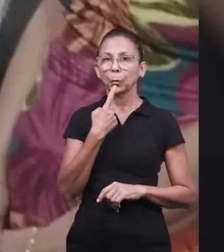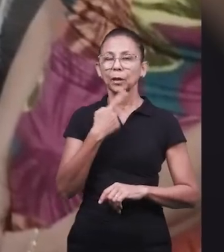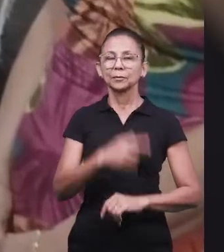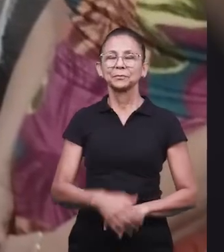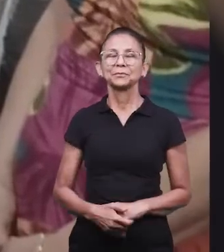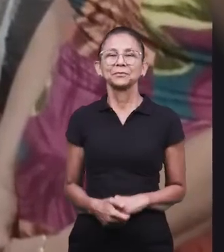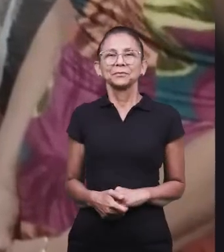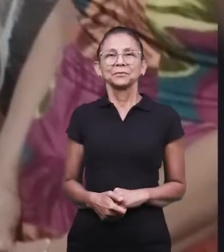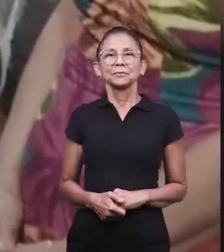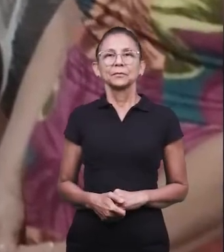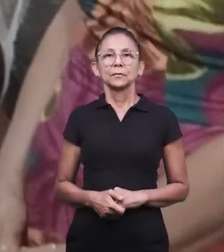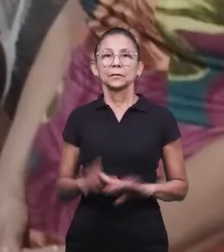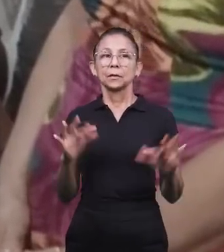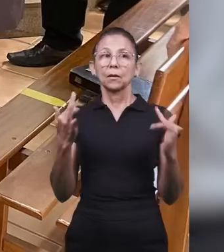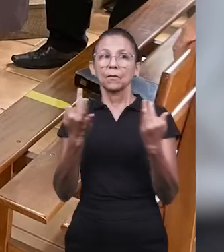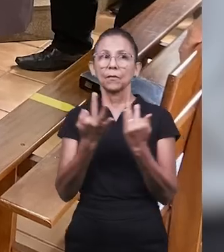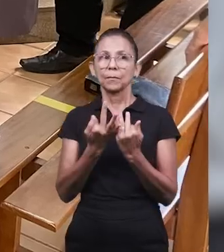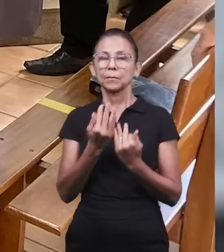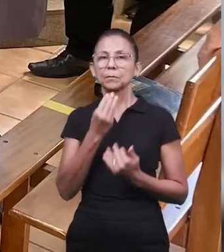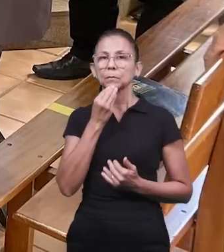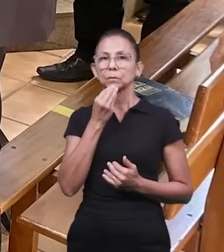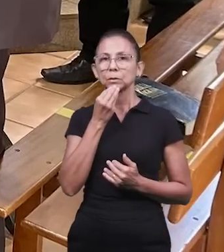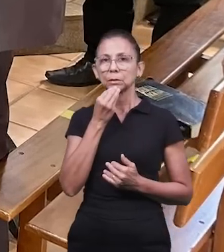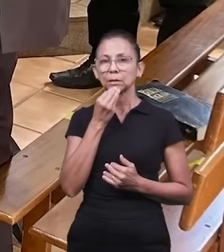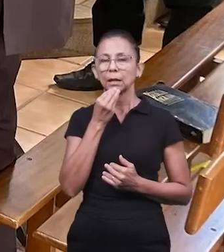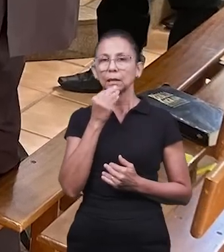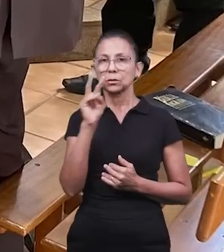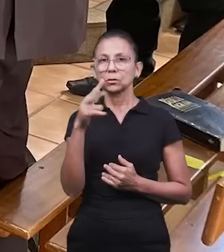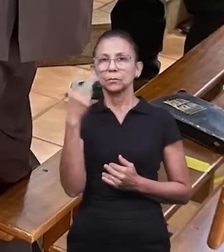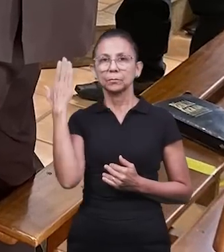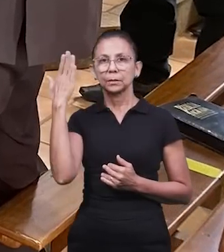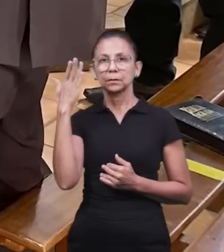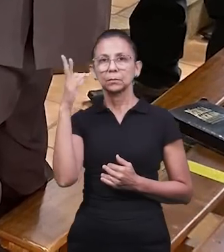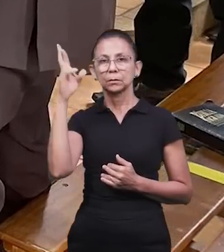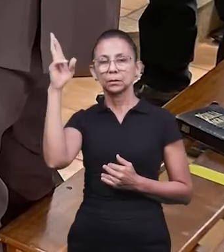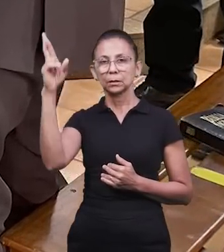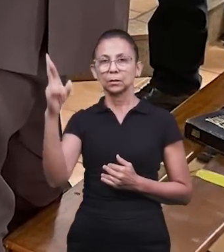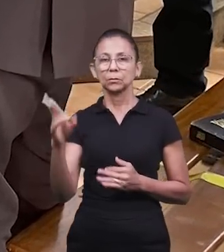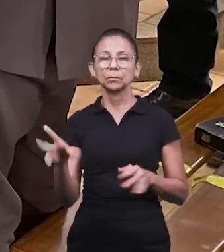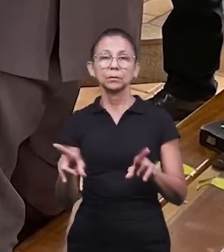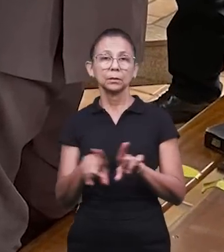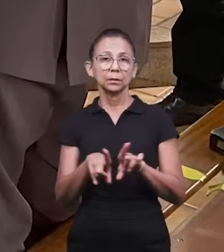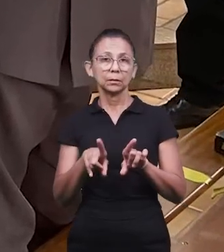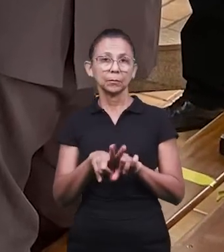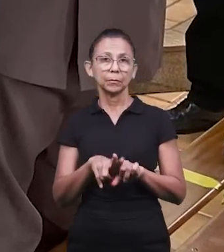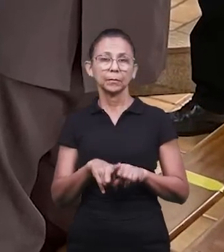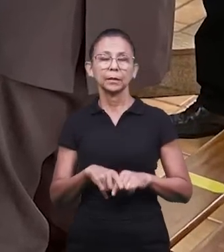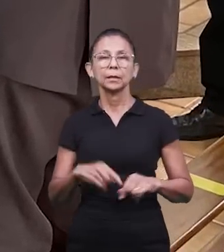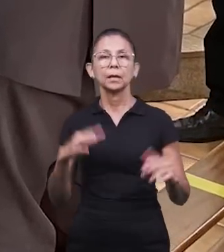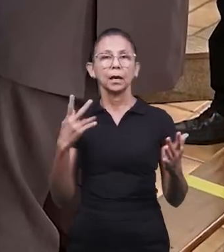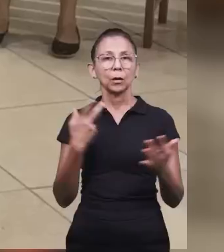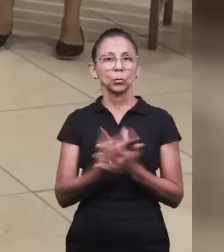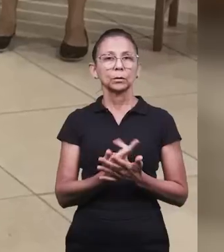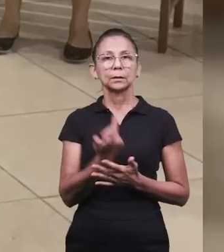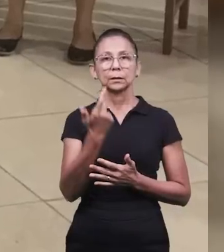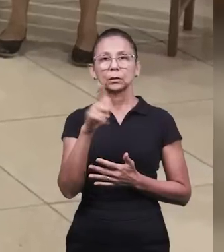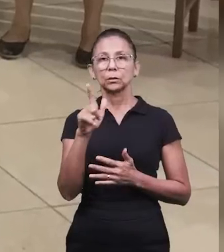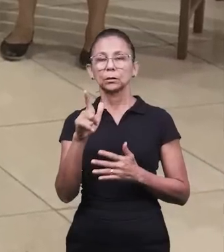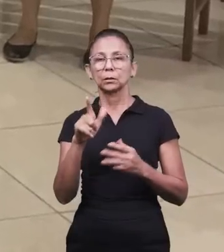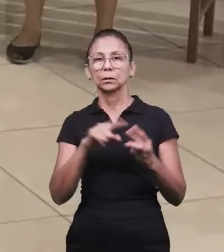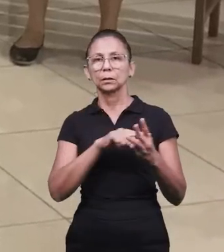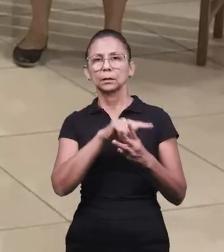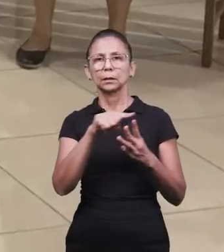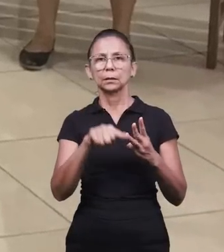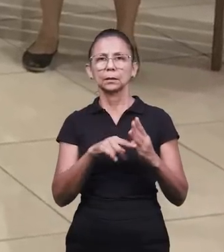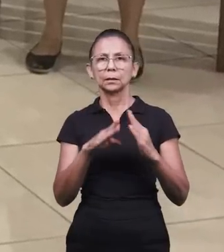de ouvirem a palavra do Senhor. Algumas igrejas realizaram a promoção de classes, Igreja da Vila Nova, Colônia